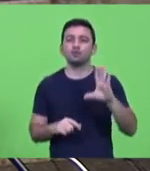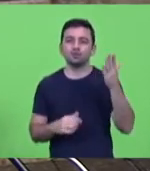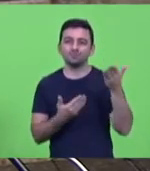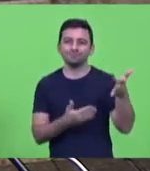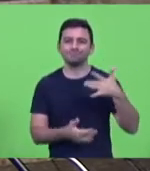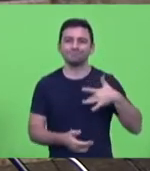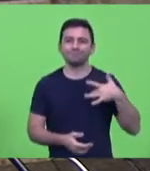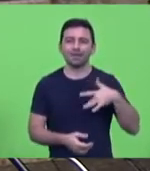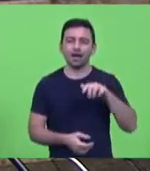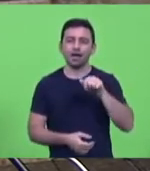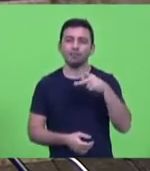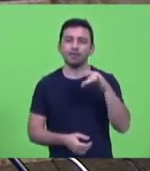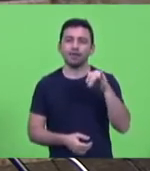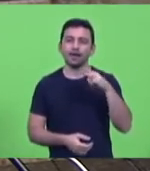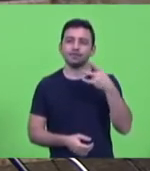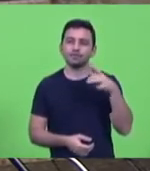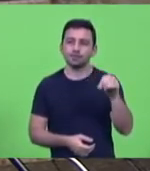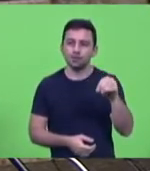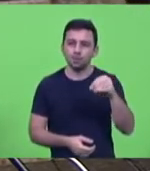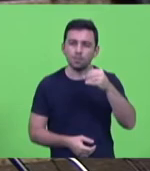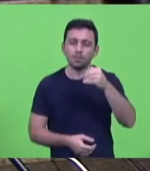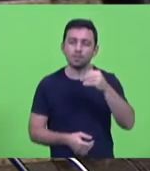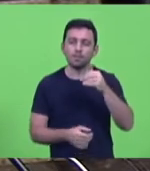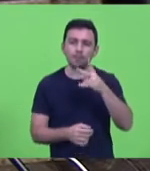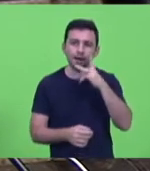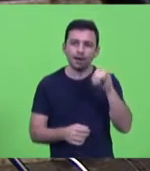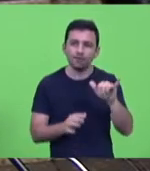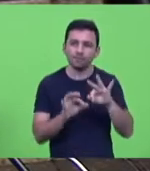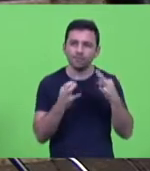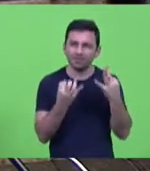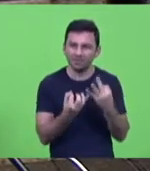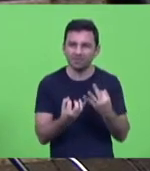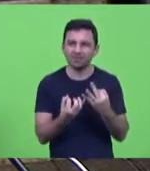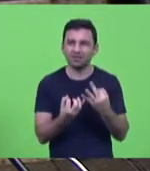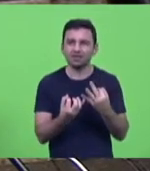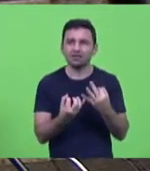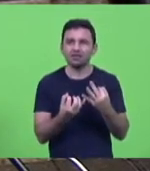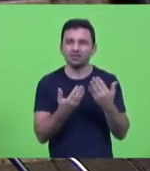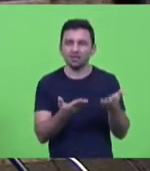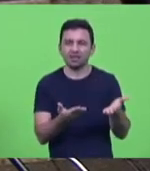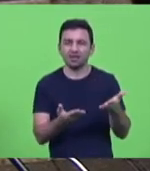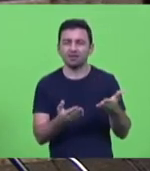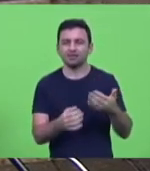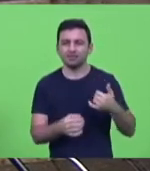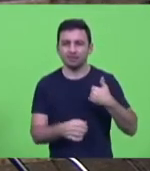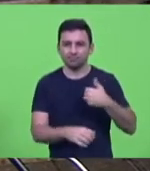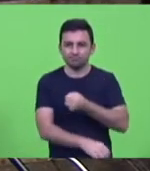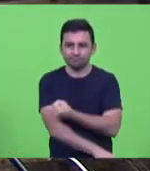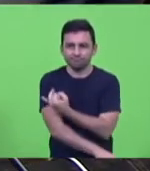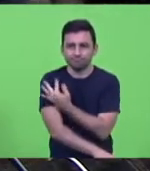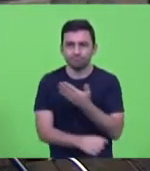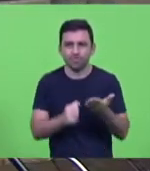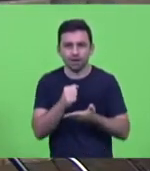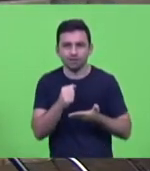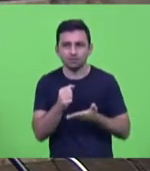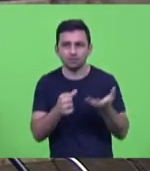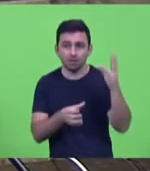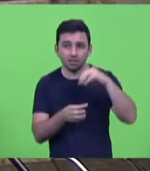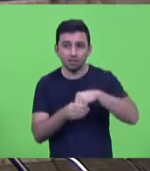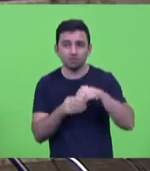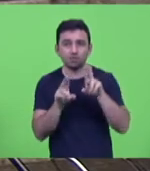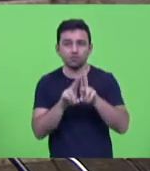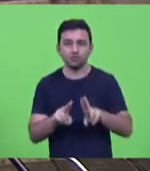aplicação, coitados dos pais e dos alunos do Colégio Aplicação Ensino Fundamental básico que tem lá dentro da UFSC, que não